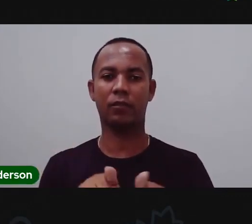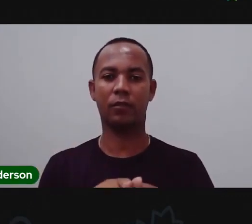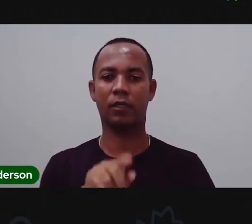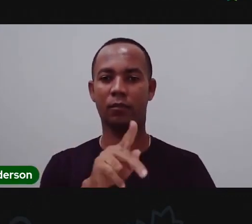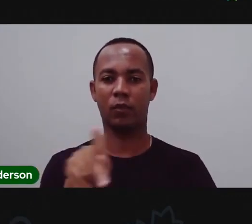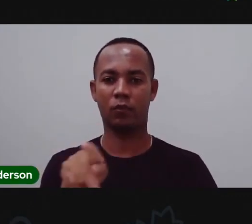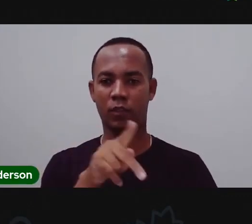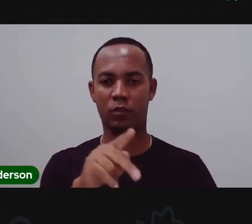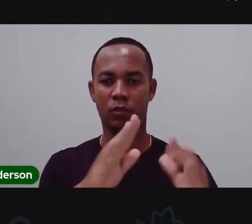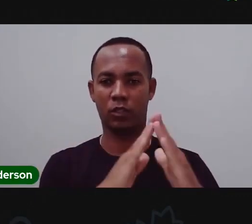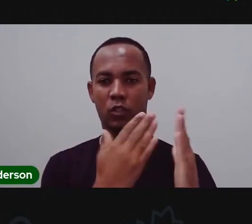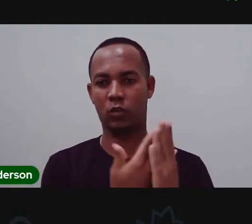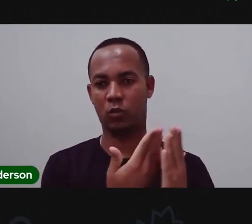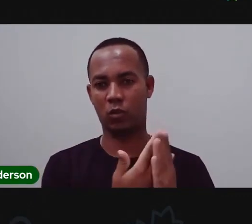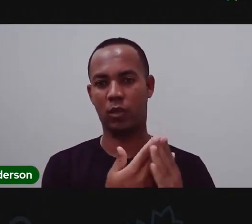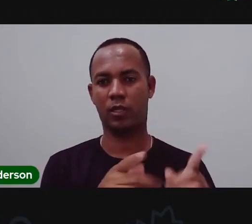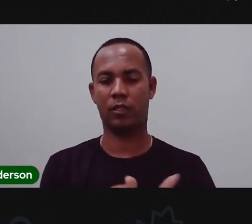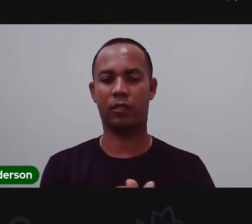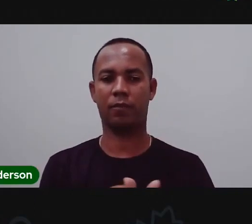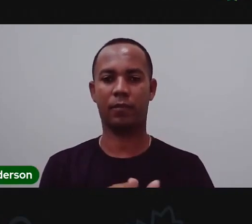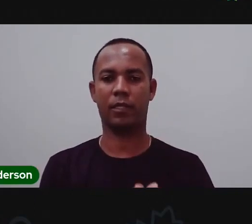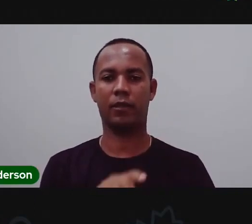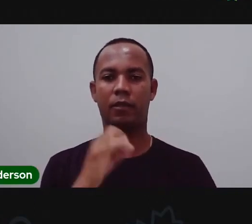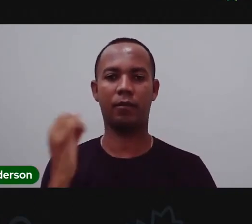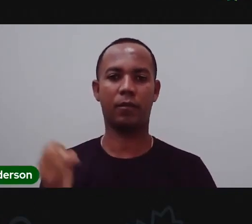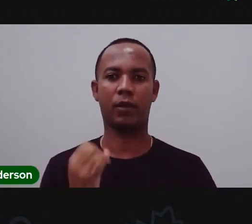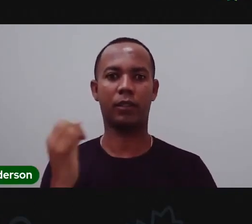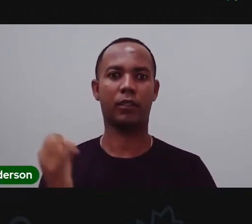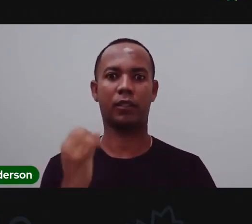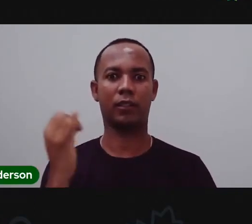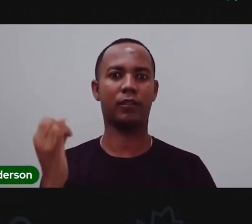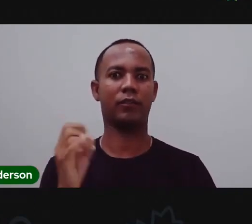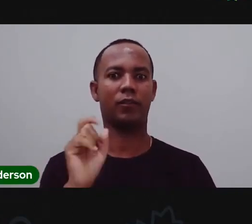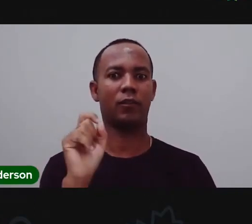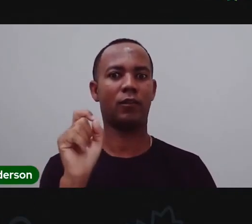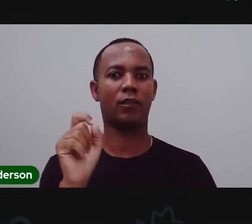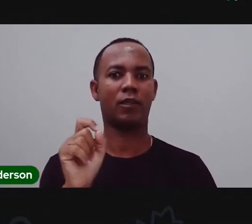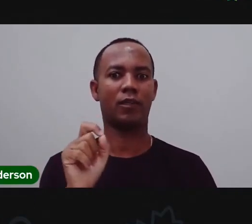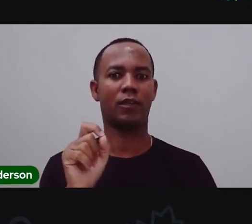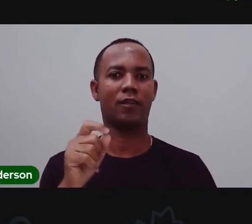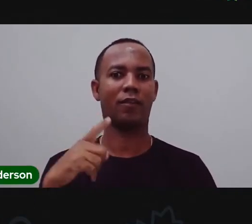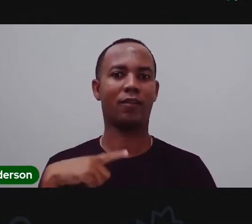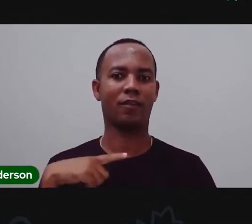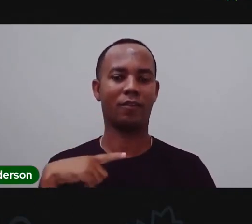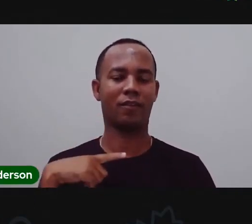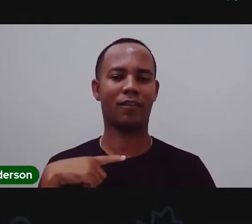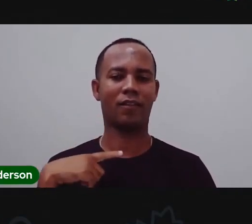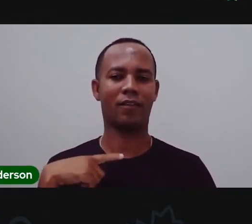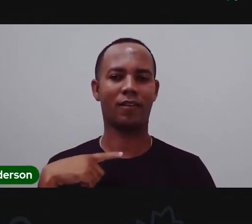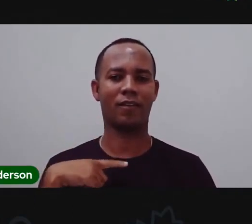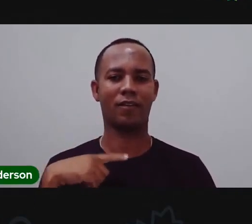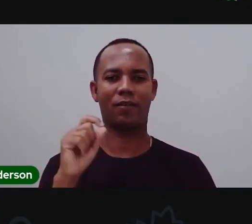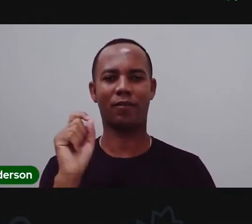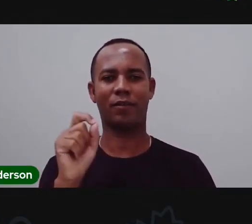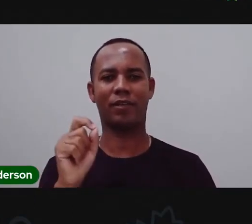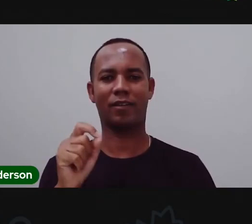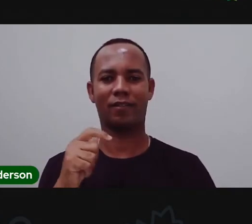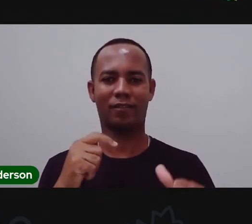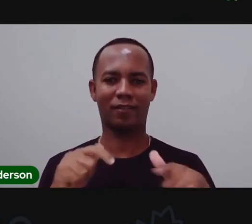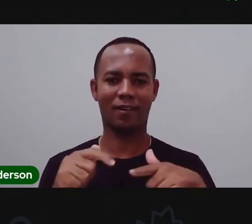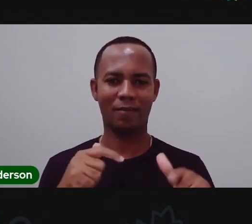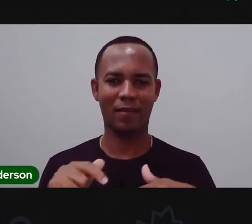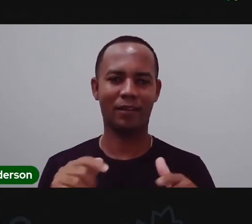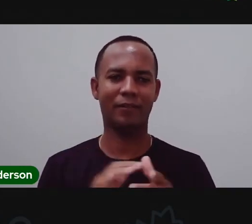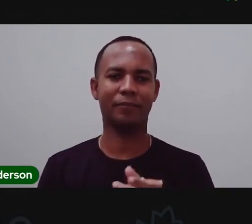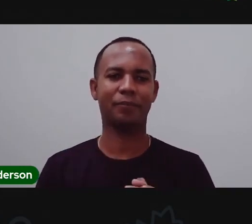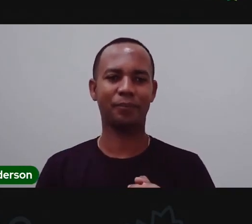escola. O importante é o quê, gente? Tentar e participar, certo? Então, vamos lá